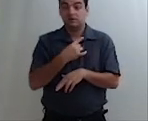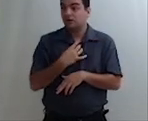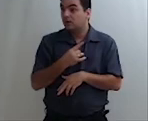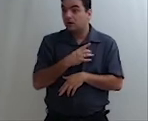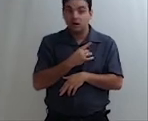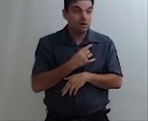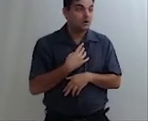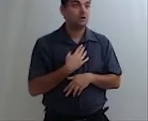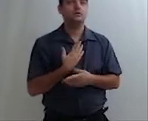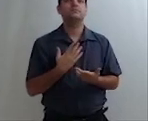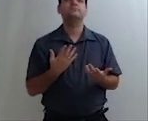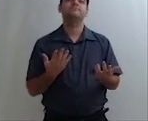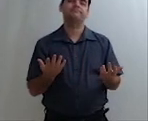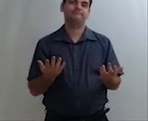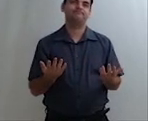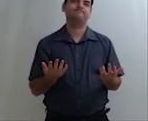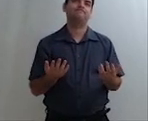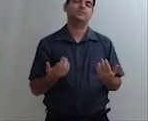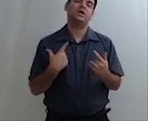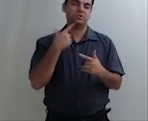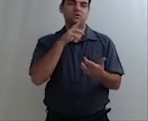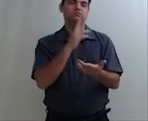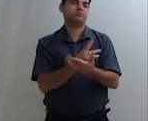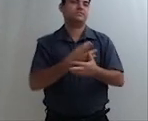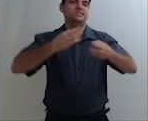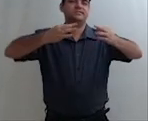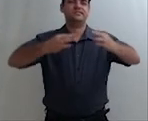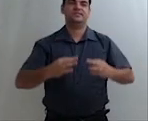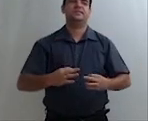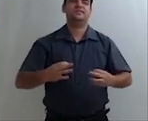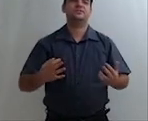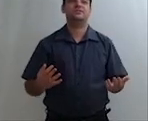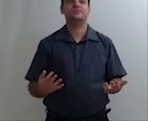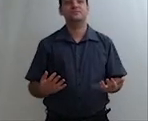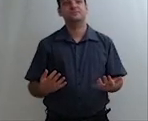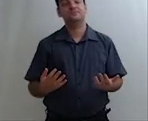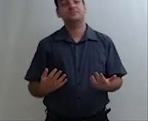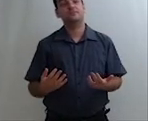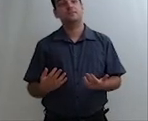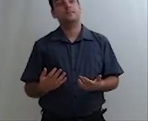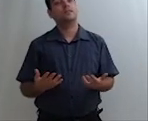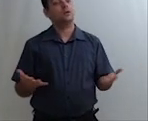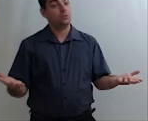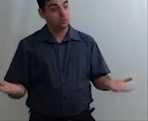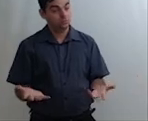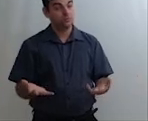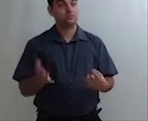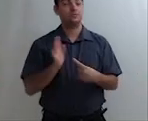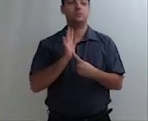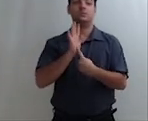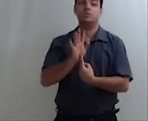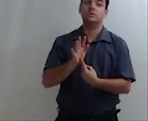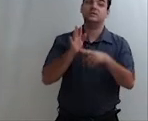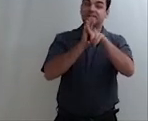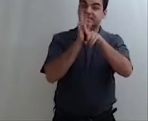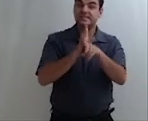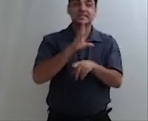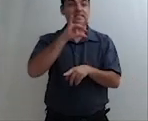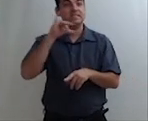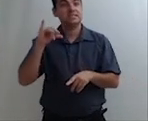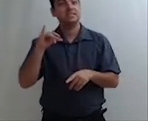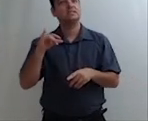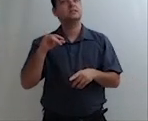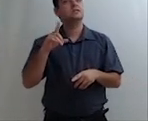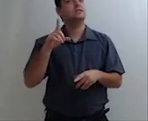poderia chegar a um resultado preciso o que nos mostram as descobertas científicas é que isso